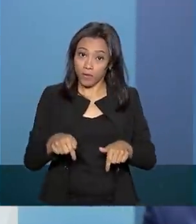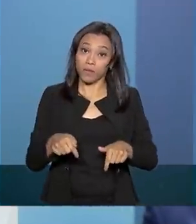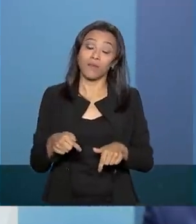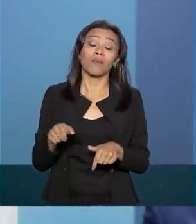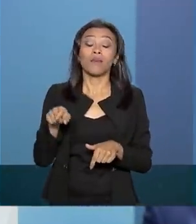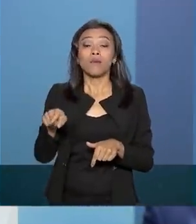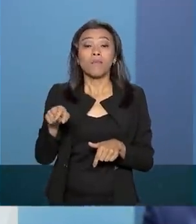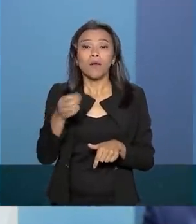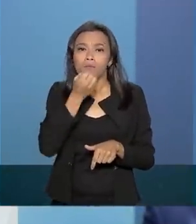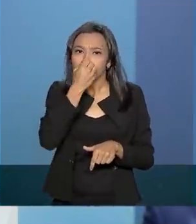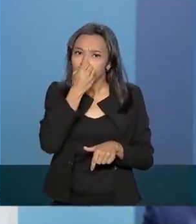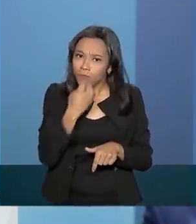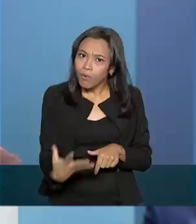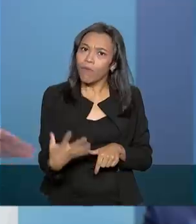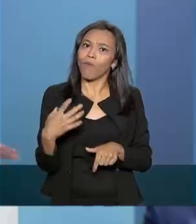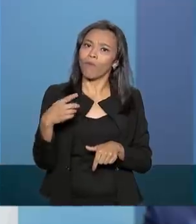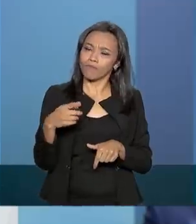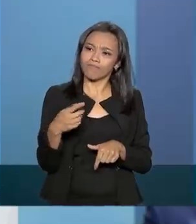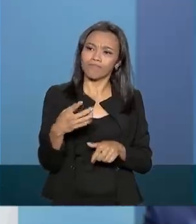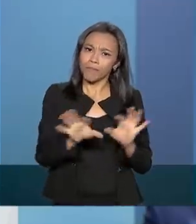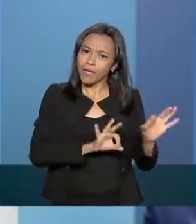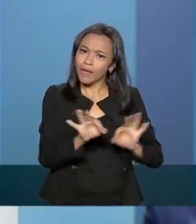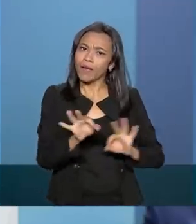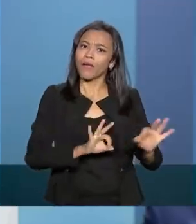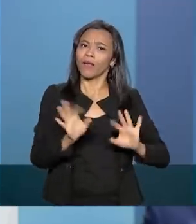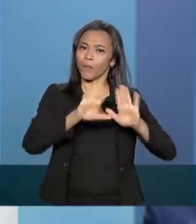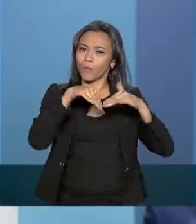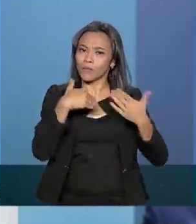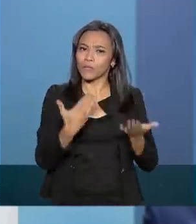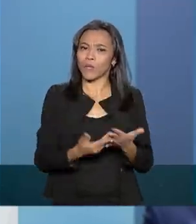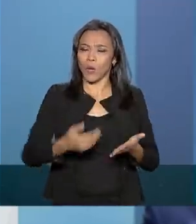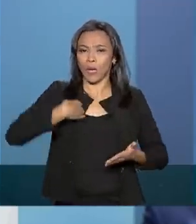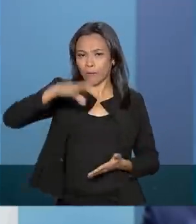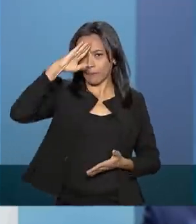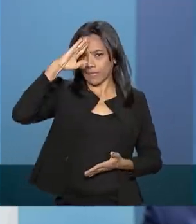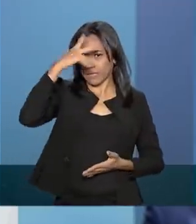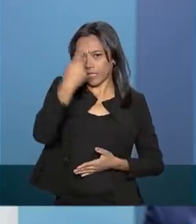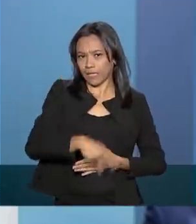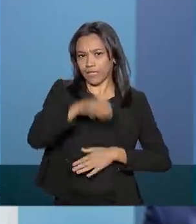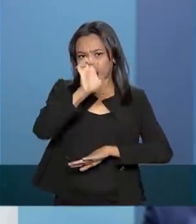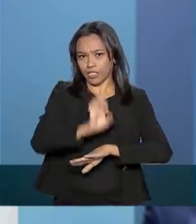para fazer um bom colégio militar nesse estado maravilhoso.